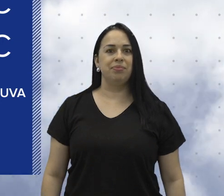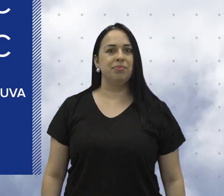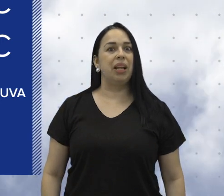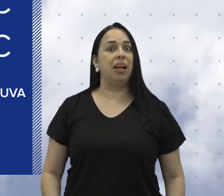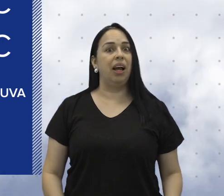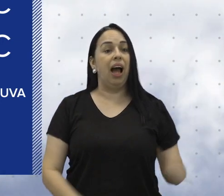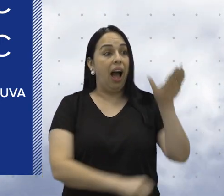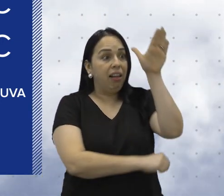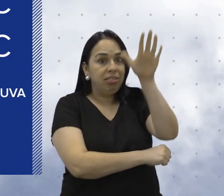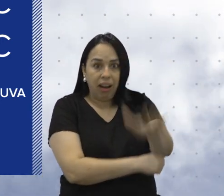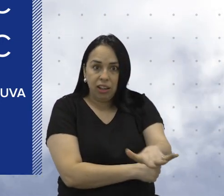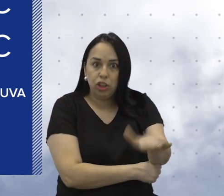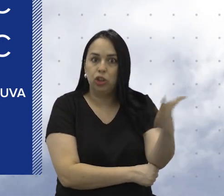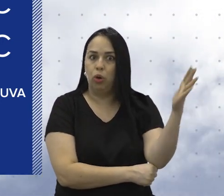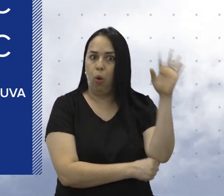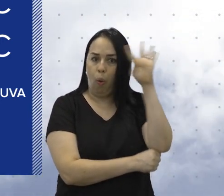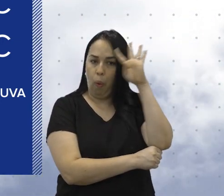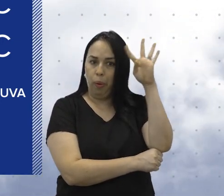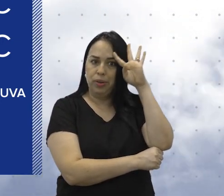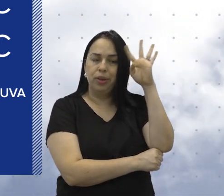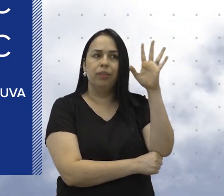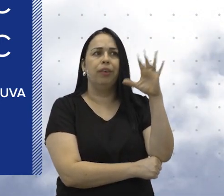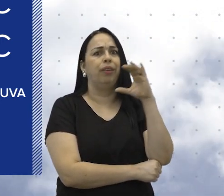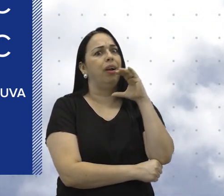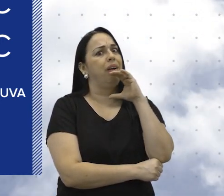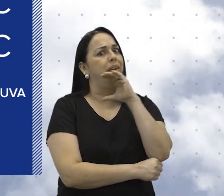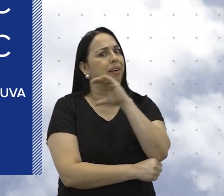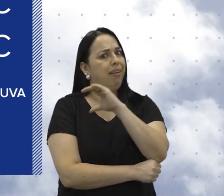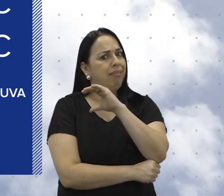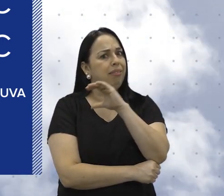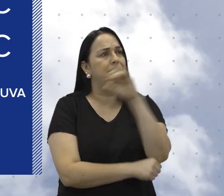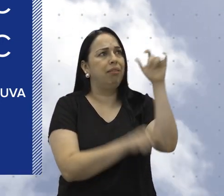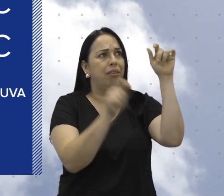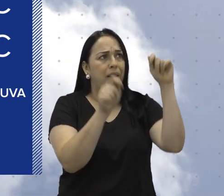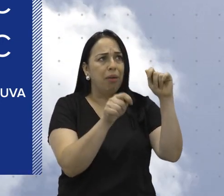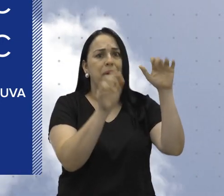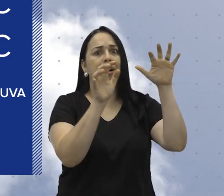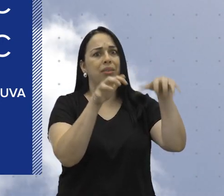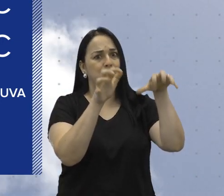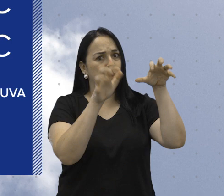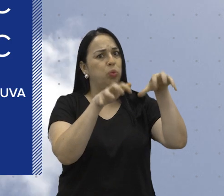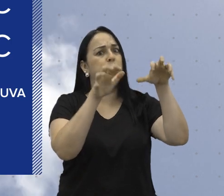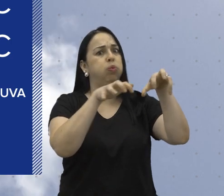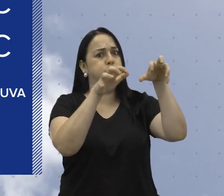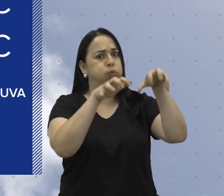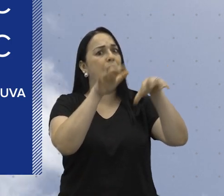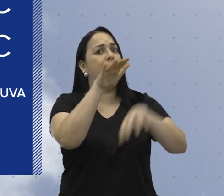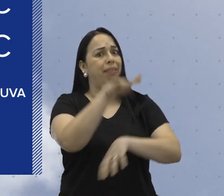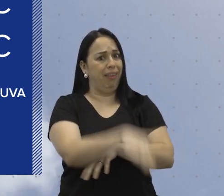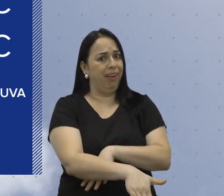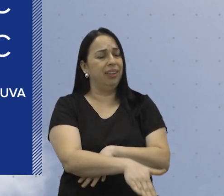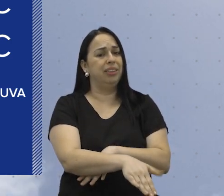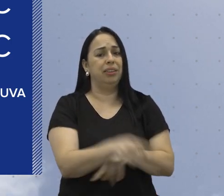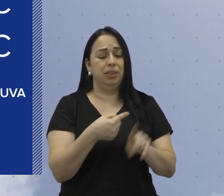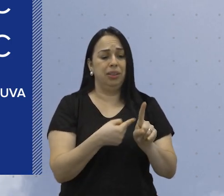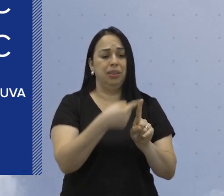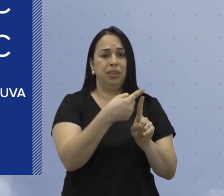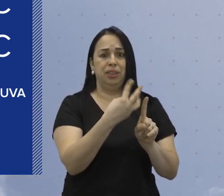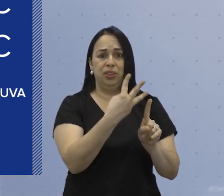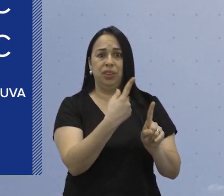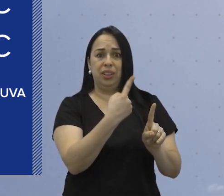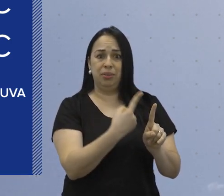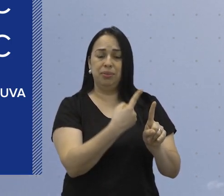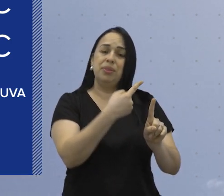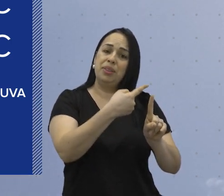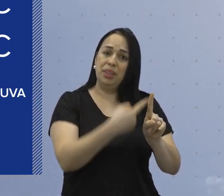A tarde desta quarta-feira será mais quente e com possibilidade de pancadas de chuva no final do dia. A máxima